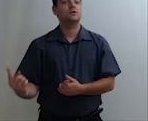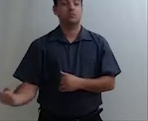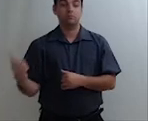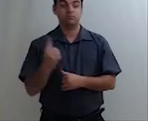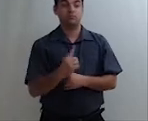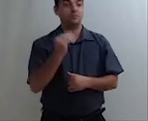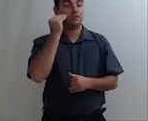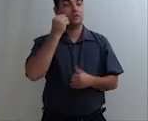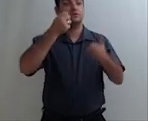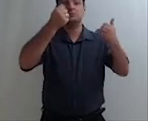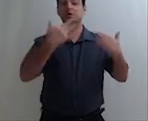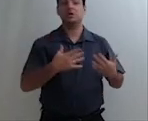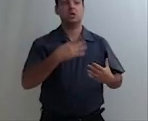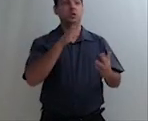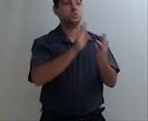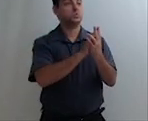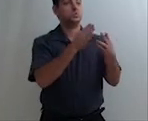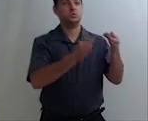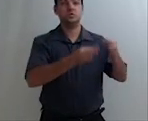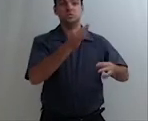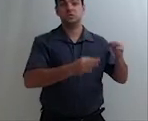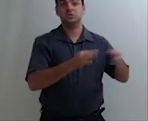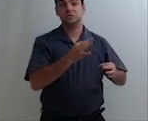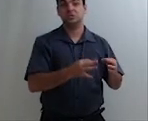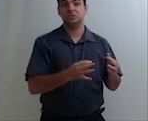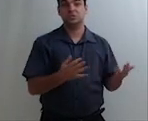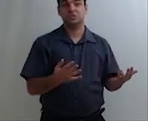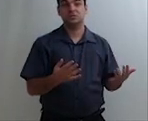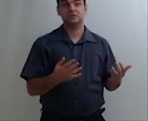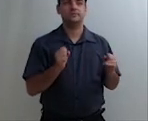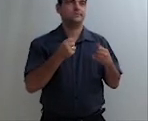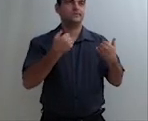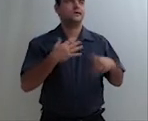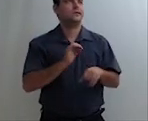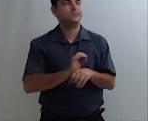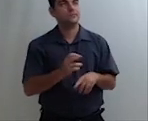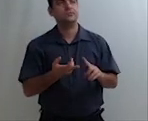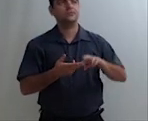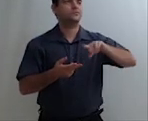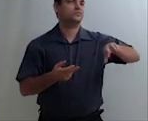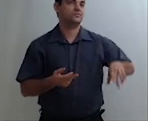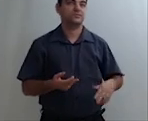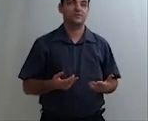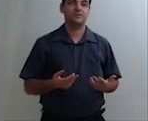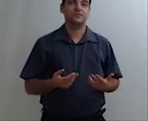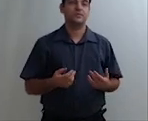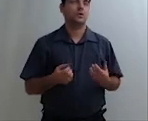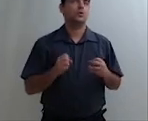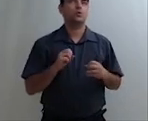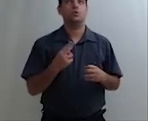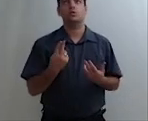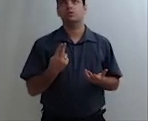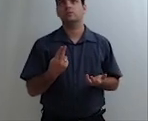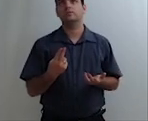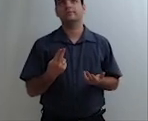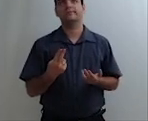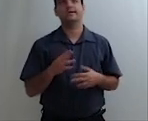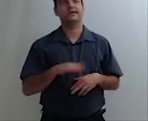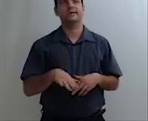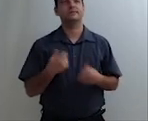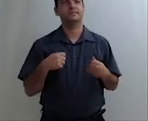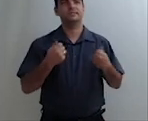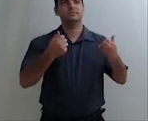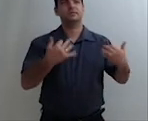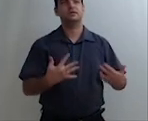tipo de de abuso ou ou de ato eh contrário ao